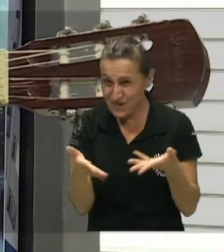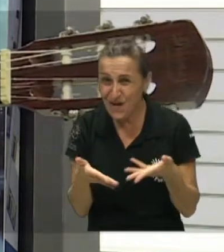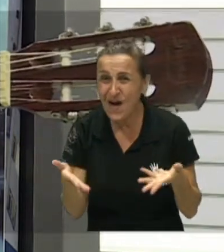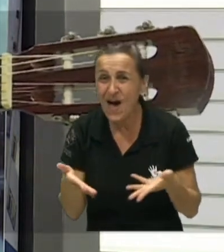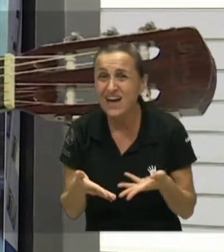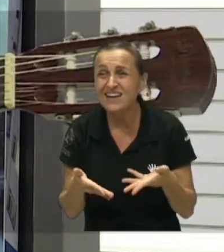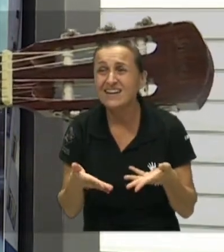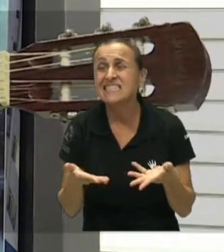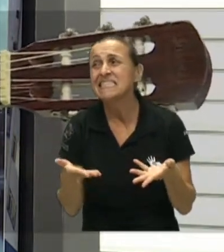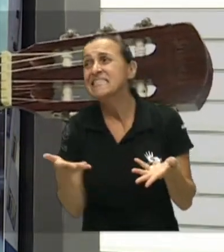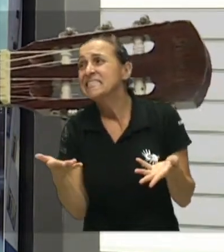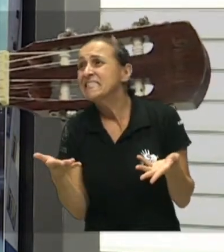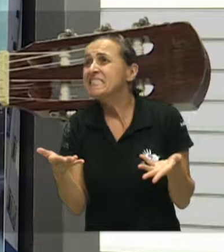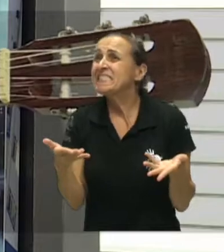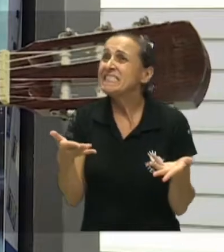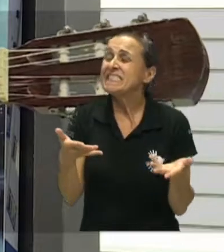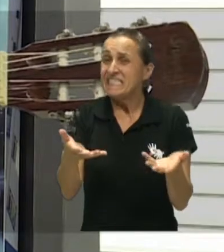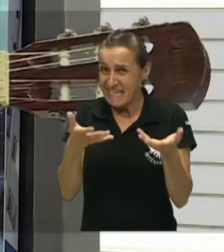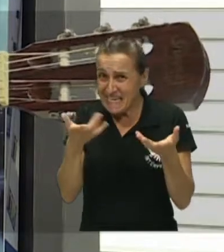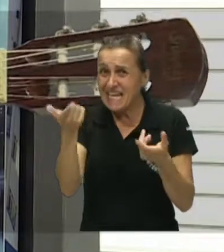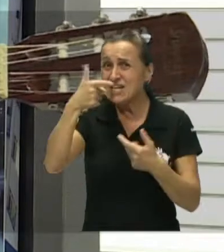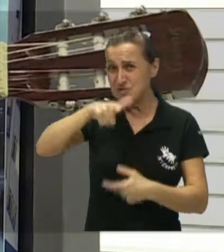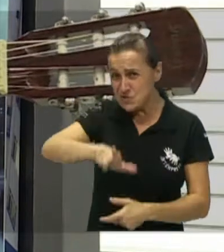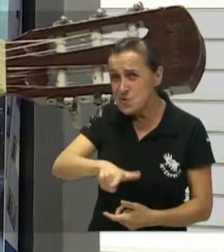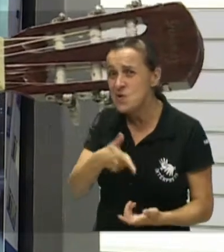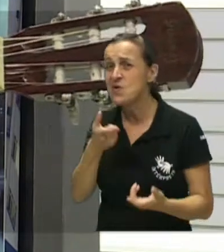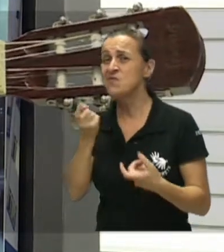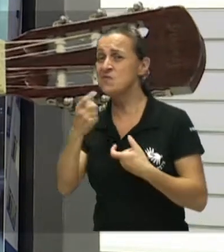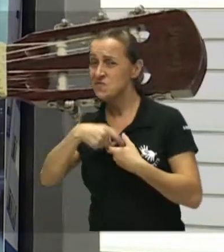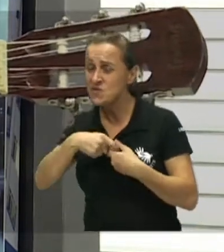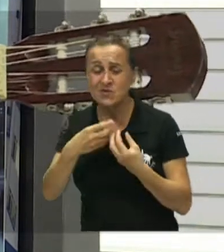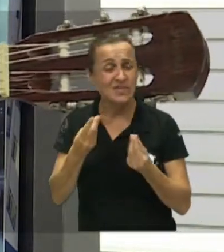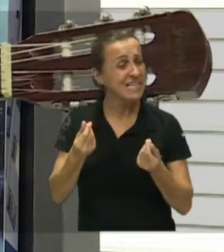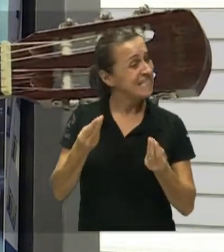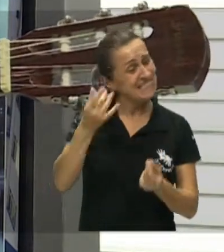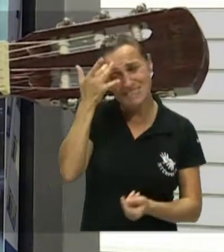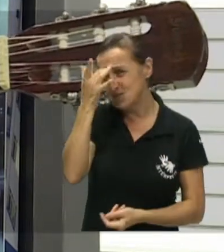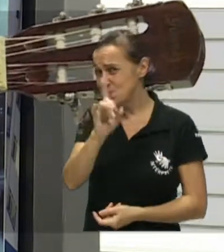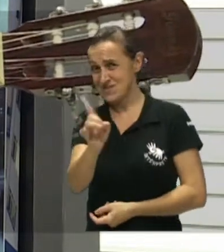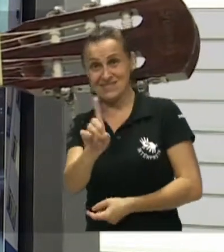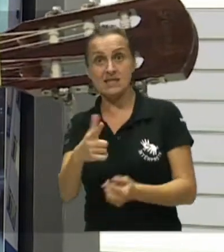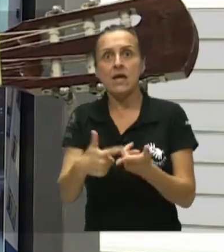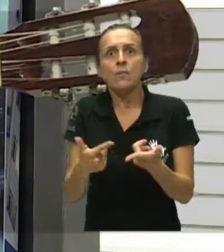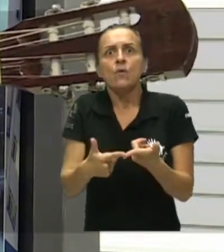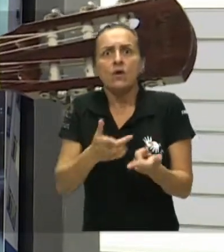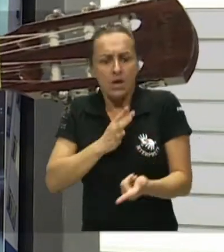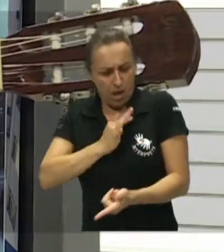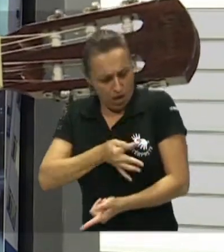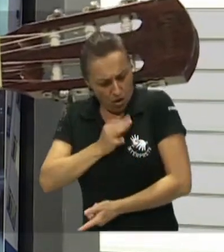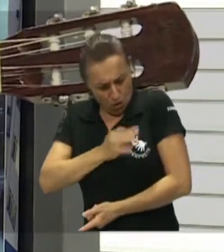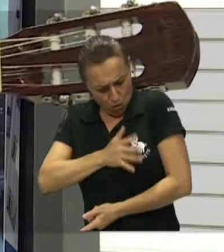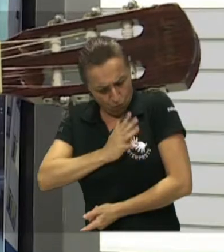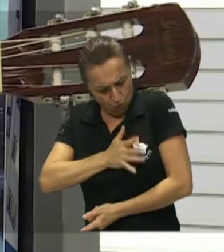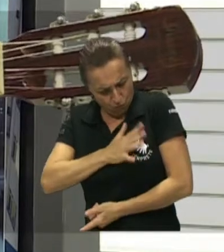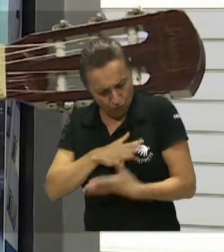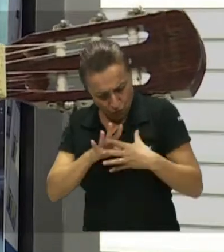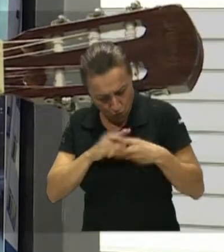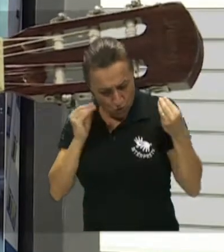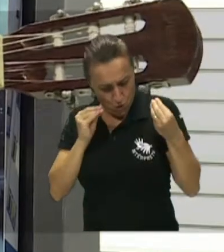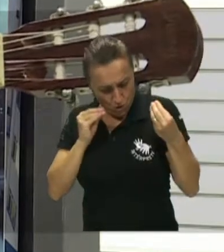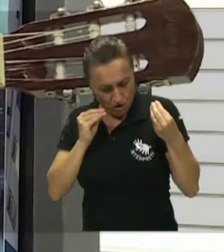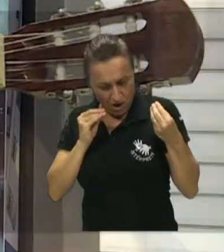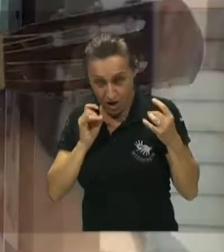Agora é tarde para aquele sim. A dor no coração não se